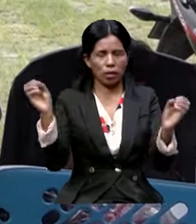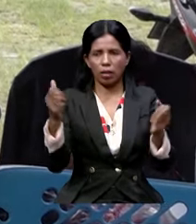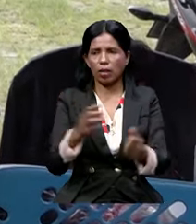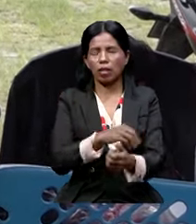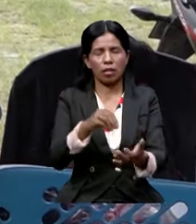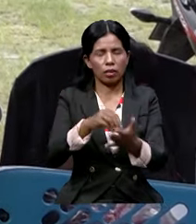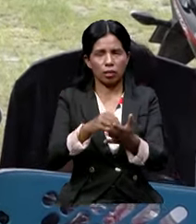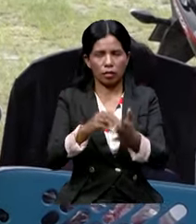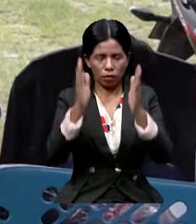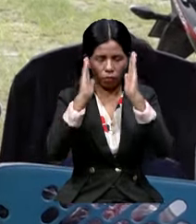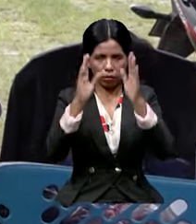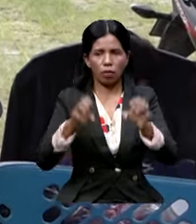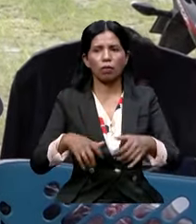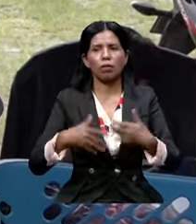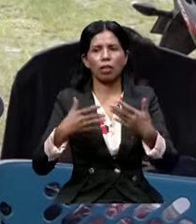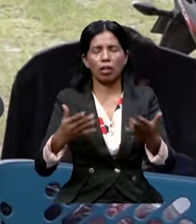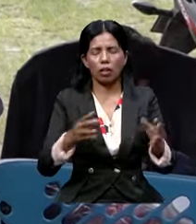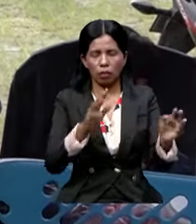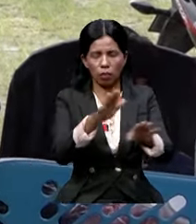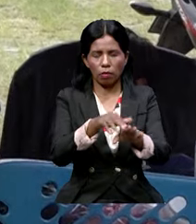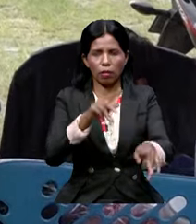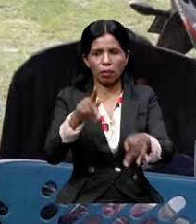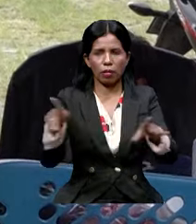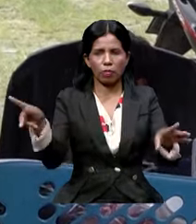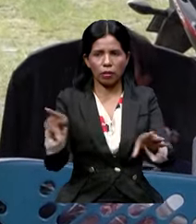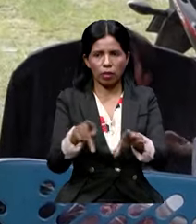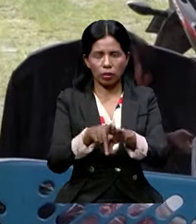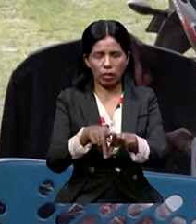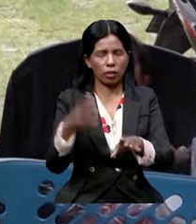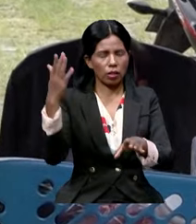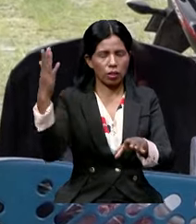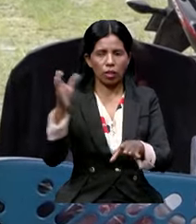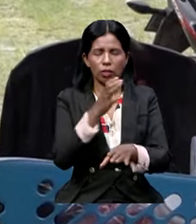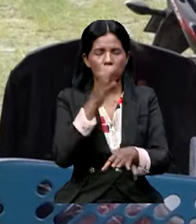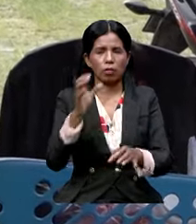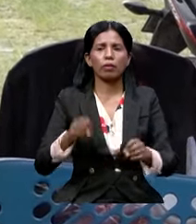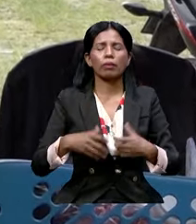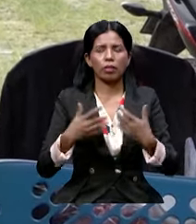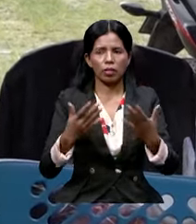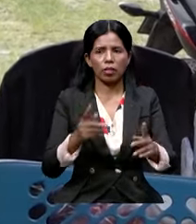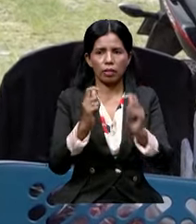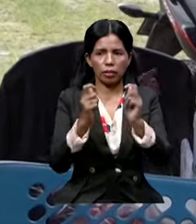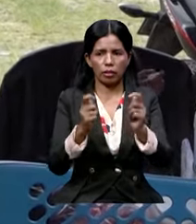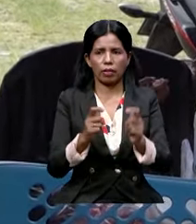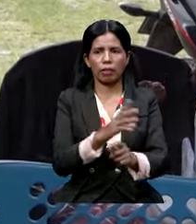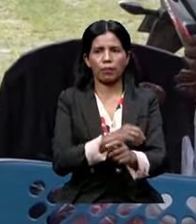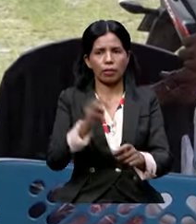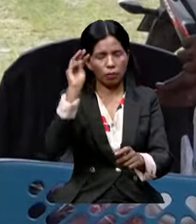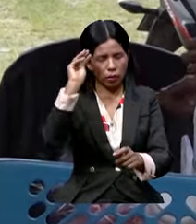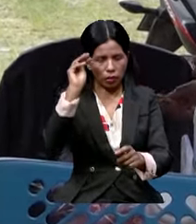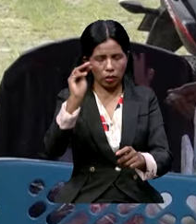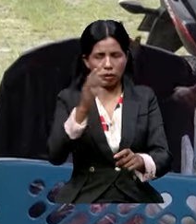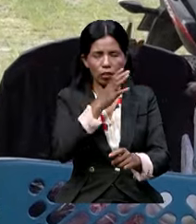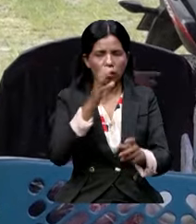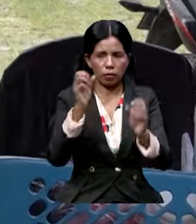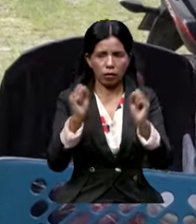latau ida ne bakau ja kata koin sapra atu dada e mana participasau ni hetos naine alusa. Koko tok milius misteru agrikultura